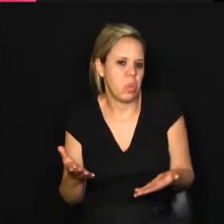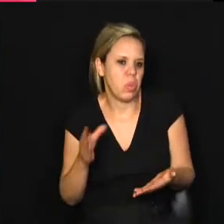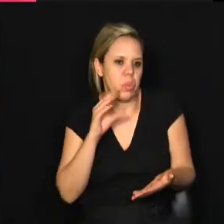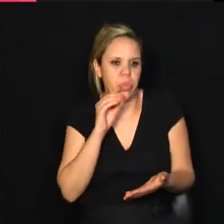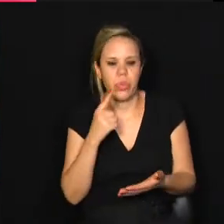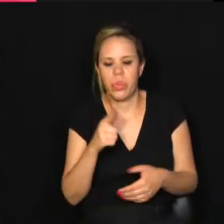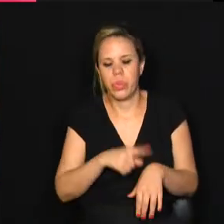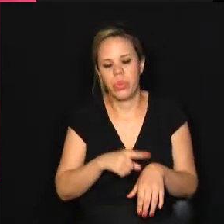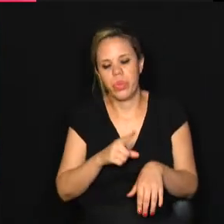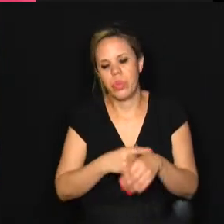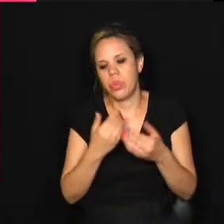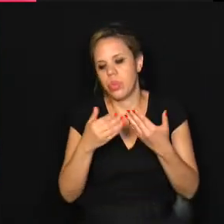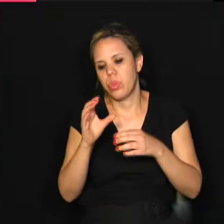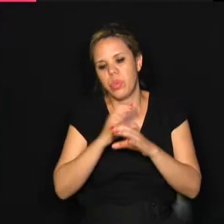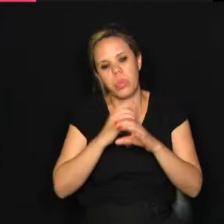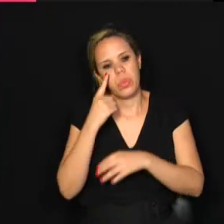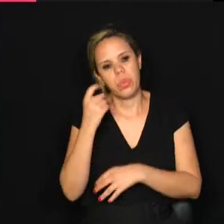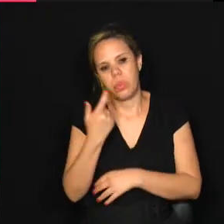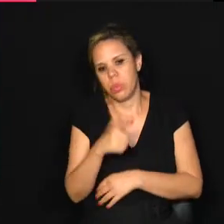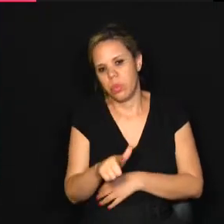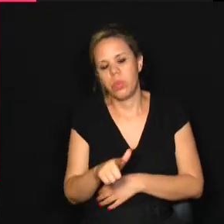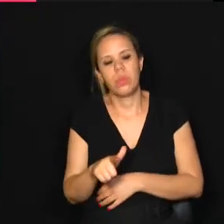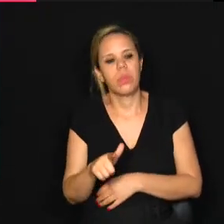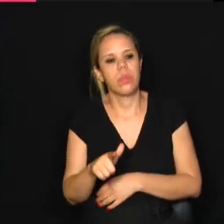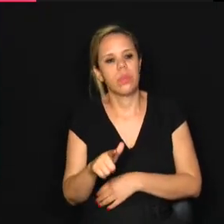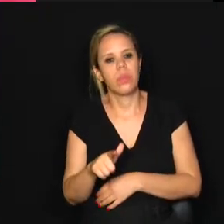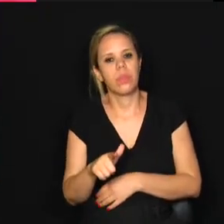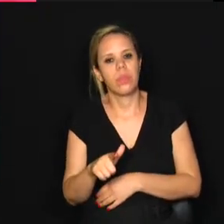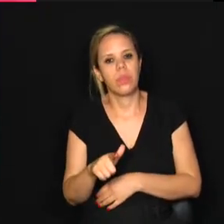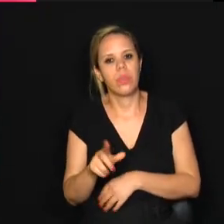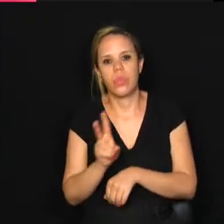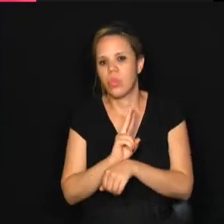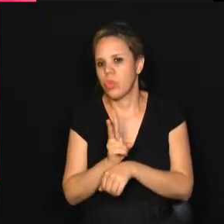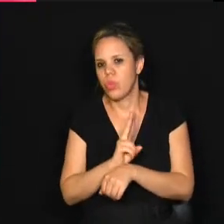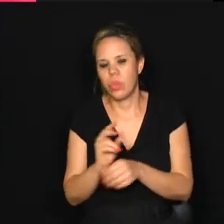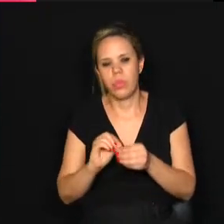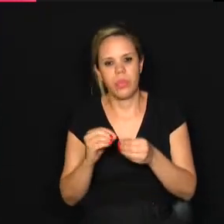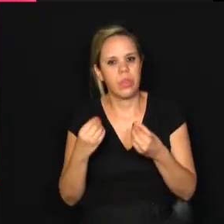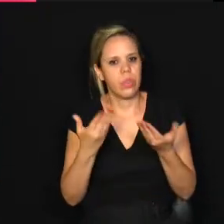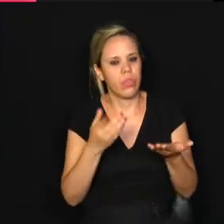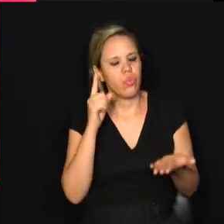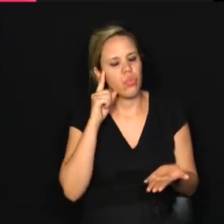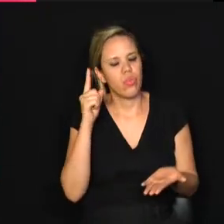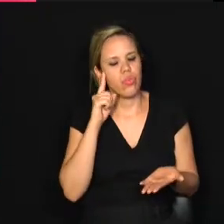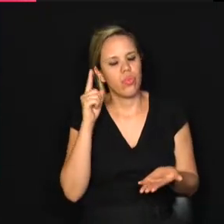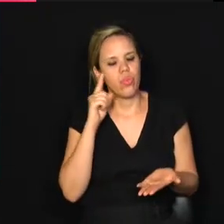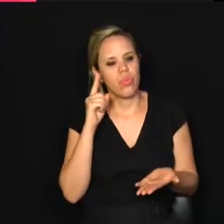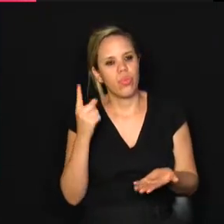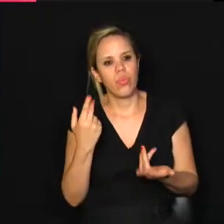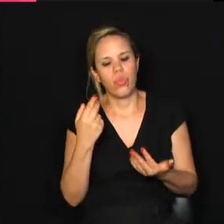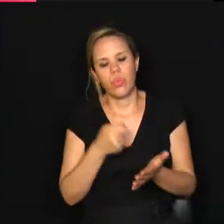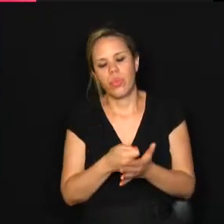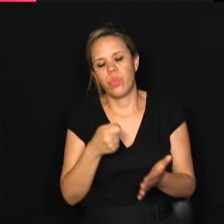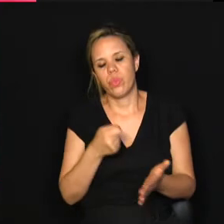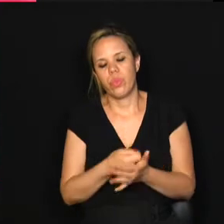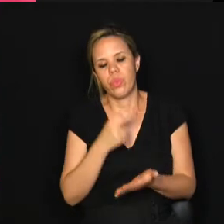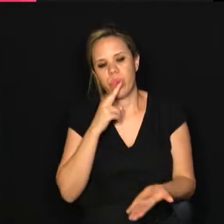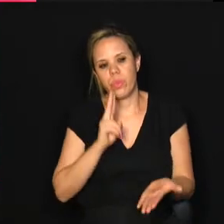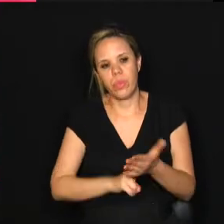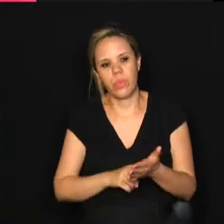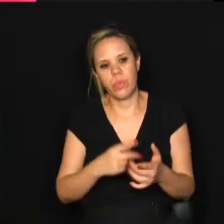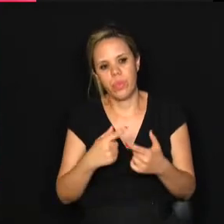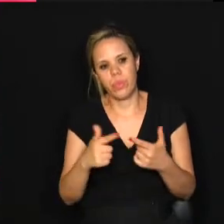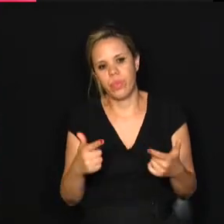abre concurso porque não tem interesse. Não coloca escolta para poder fazer a entrega dia a dia, como é obrigação dos Correios, porque não